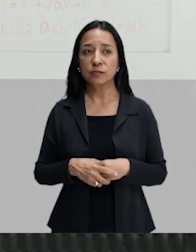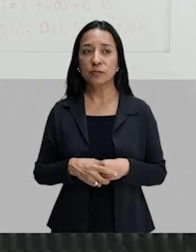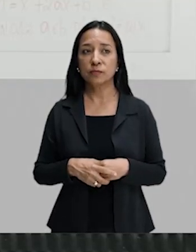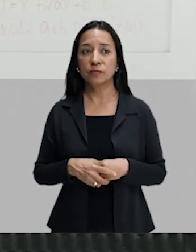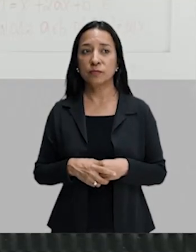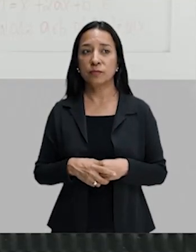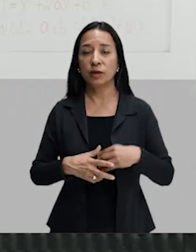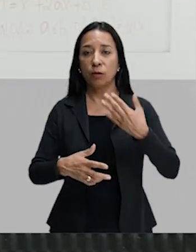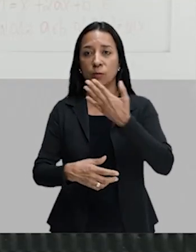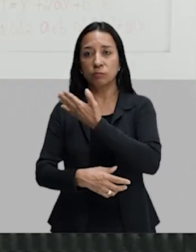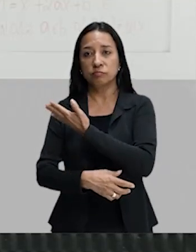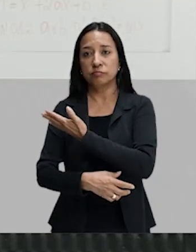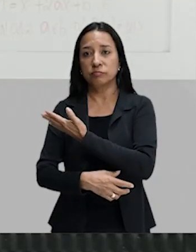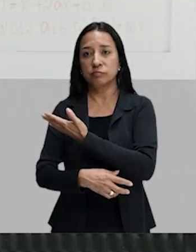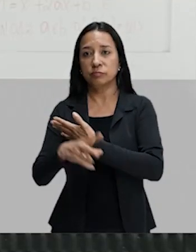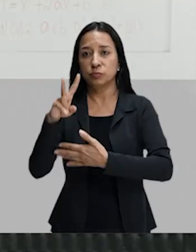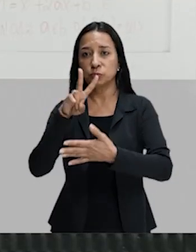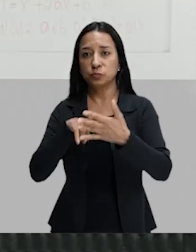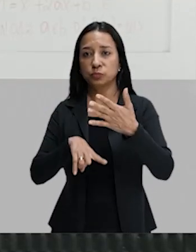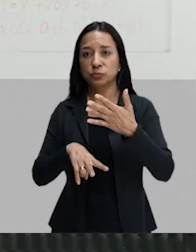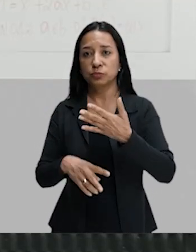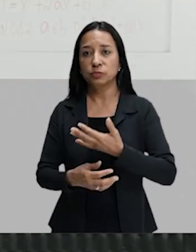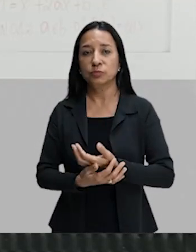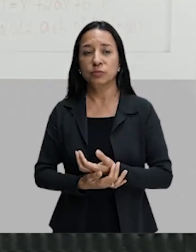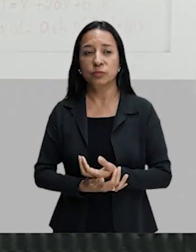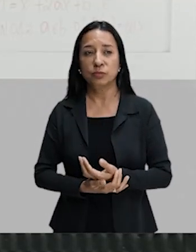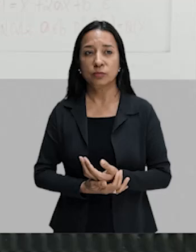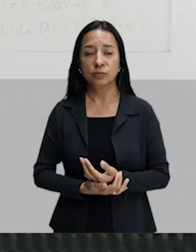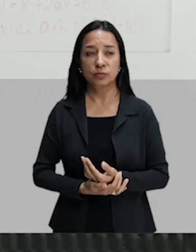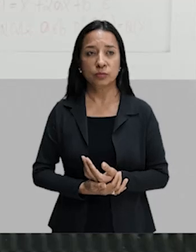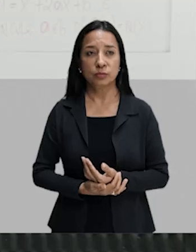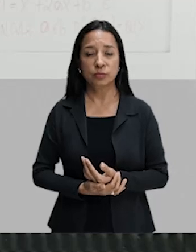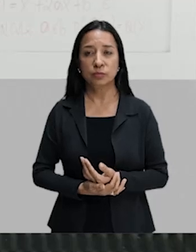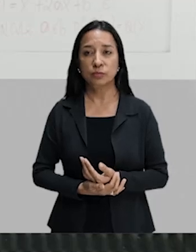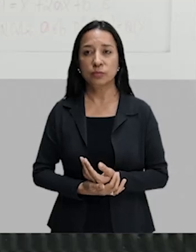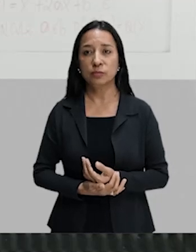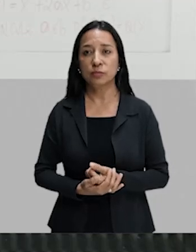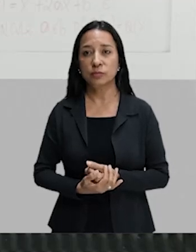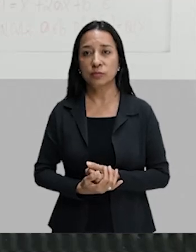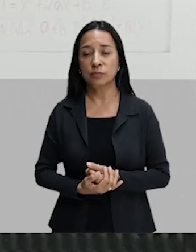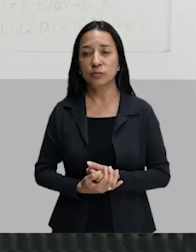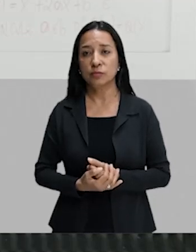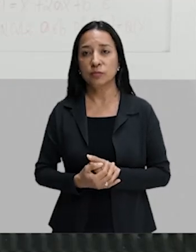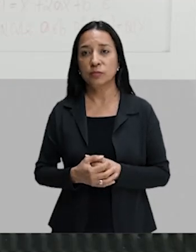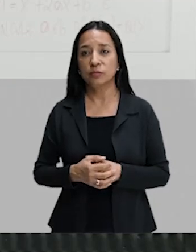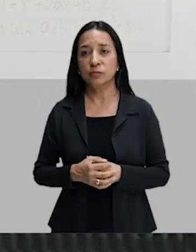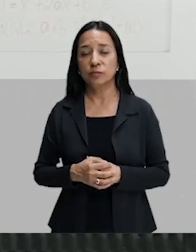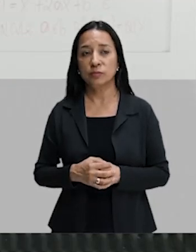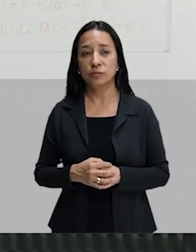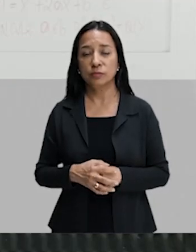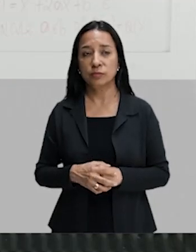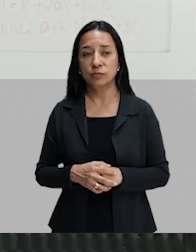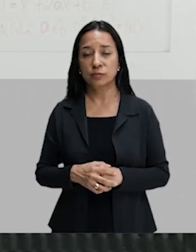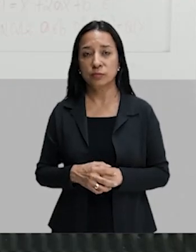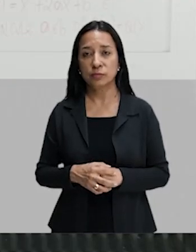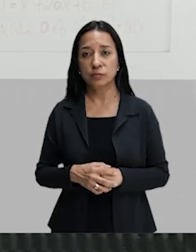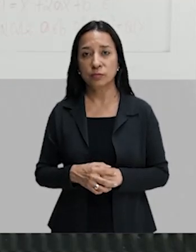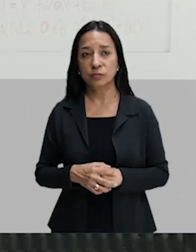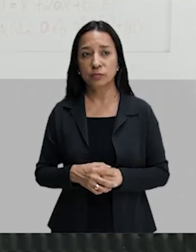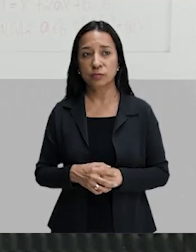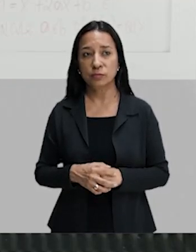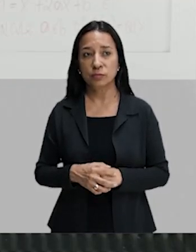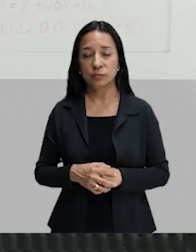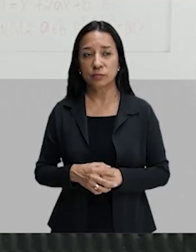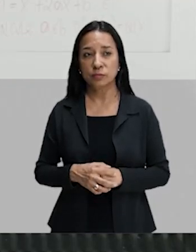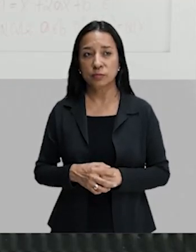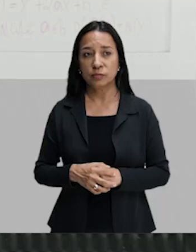polinômios, px igual a x ao quadrado mais 3x menos 8. E o qx, 4x